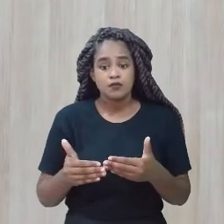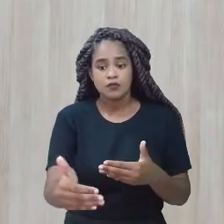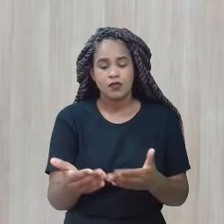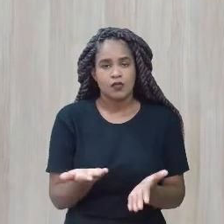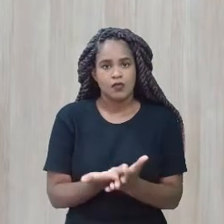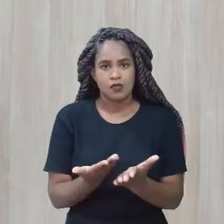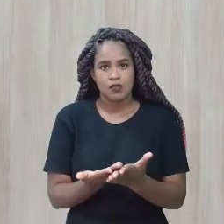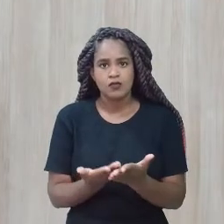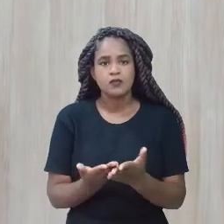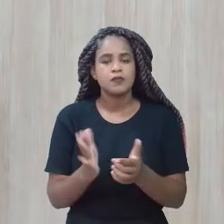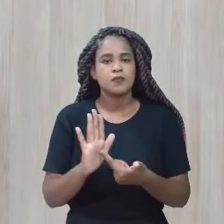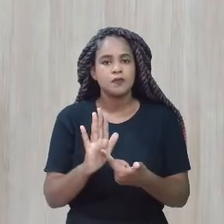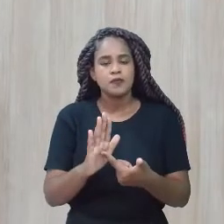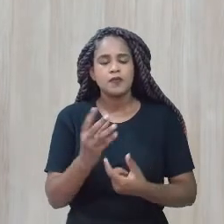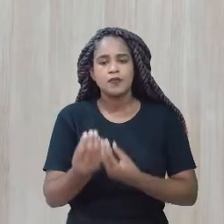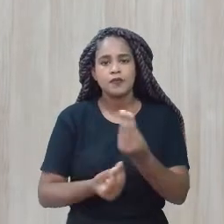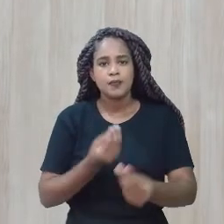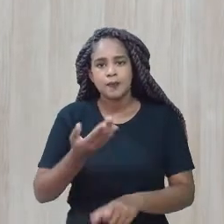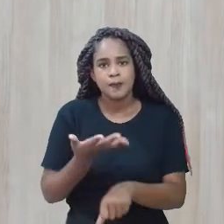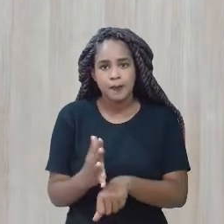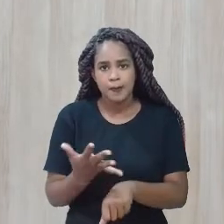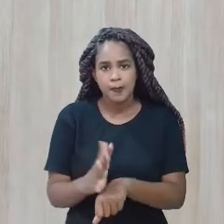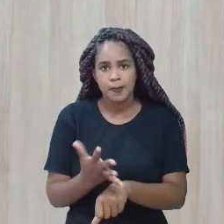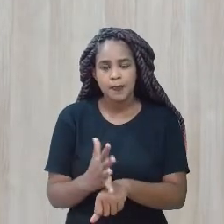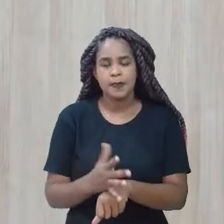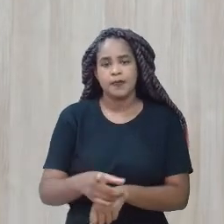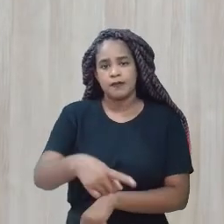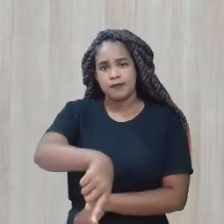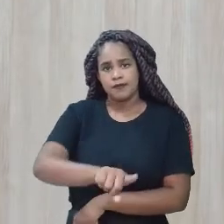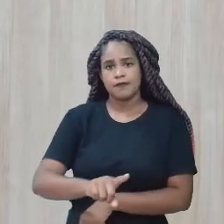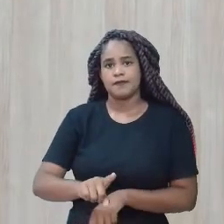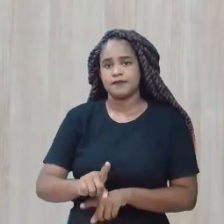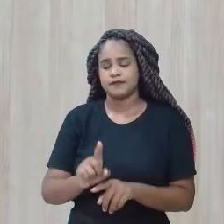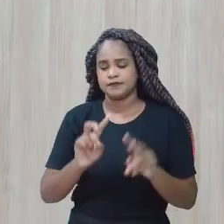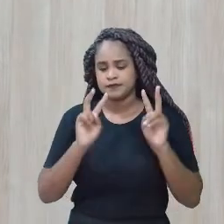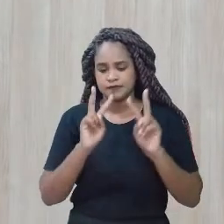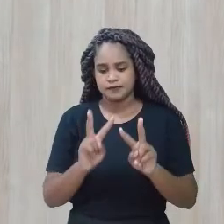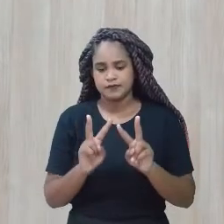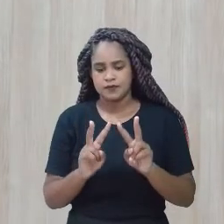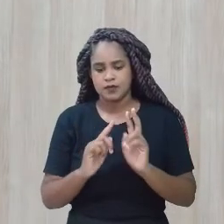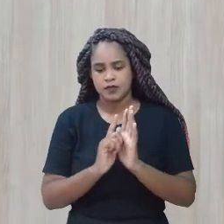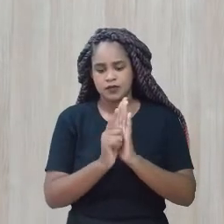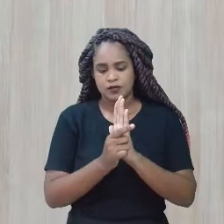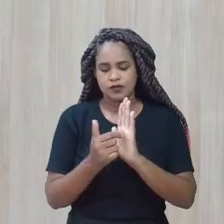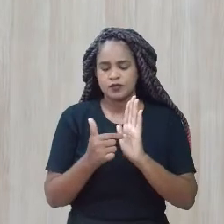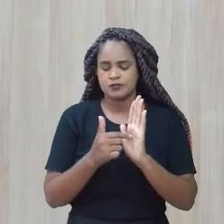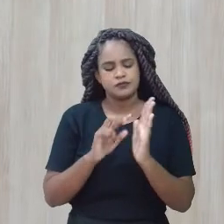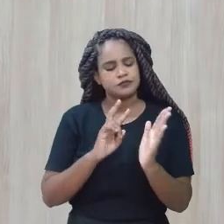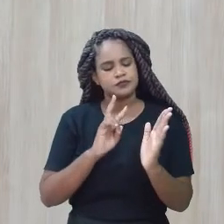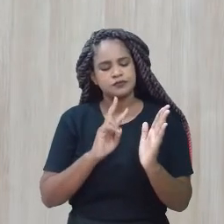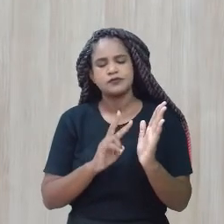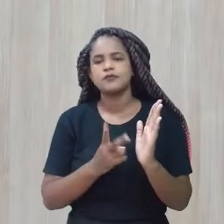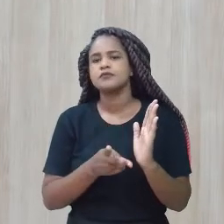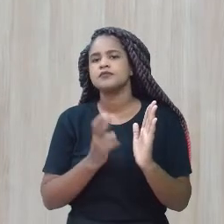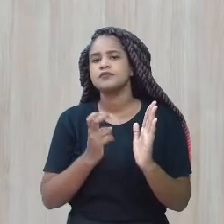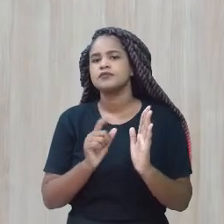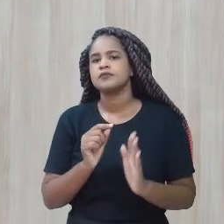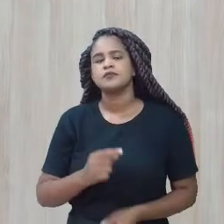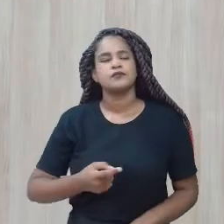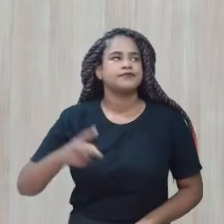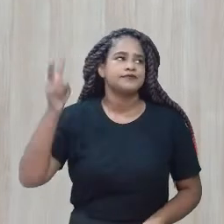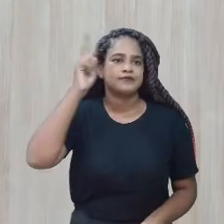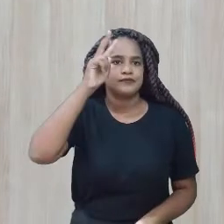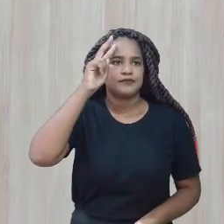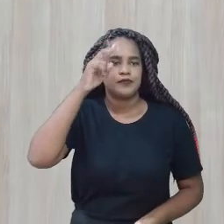eu vou mostrar de forma prática, quando vocês olharem para este gênero, você vai perceber,